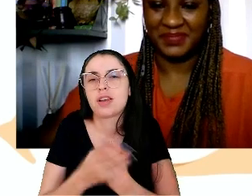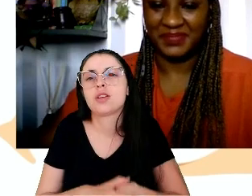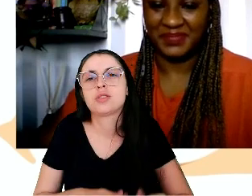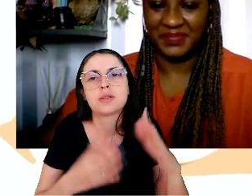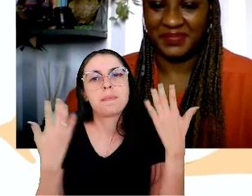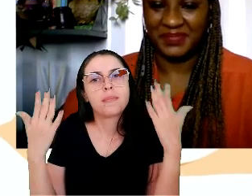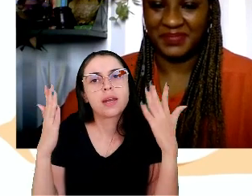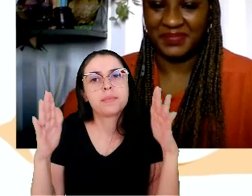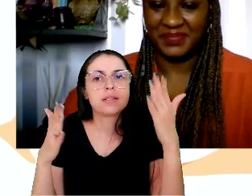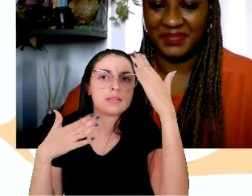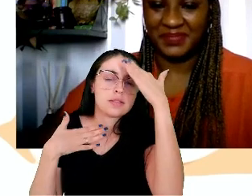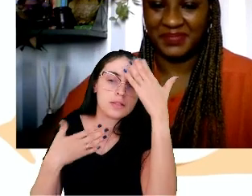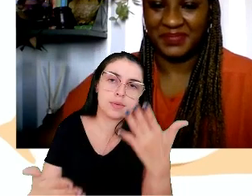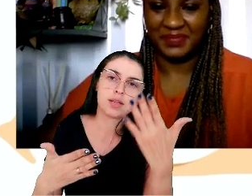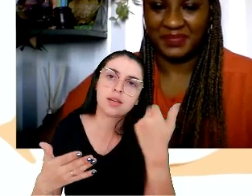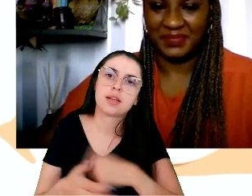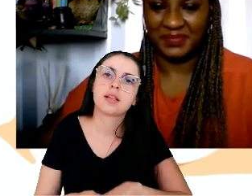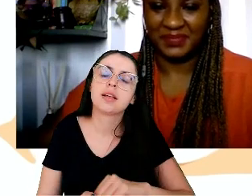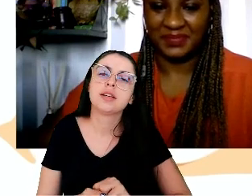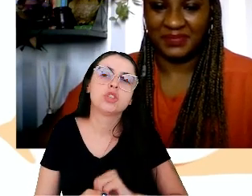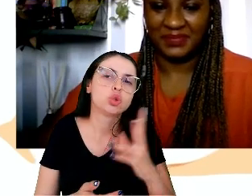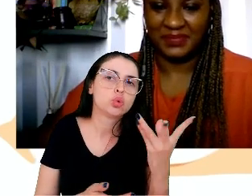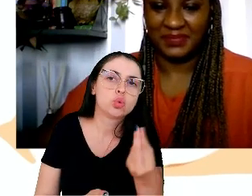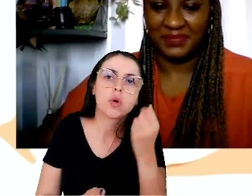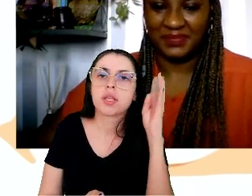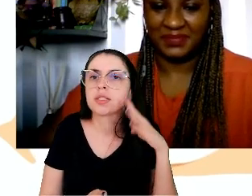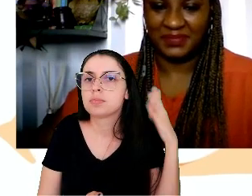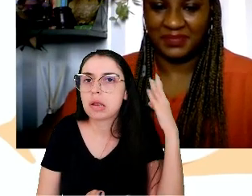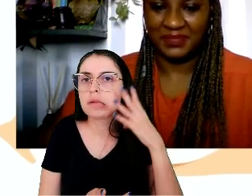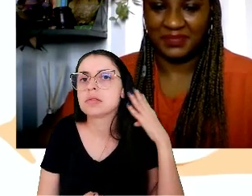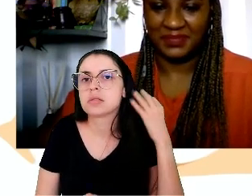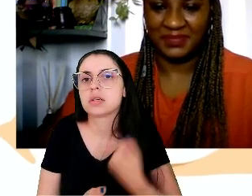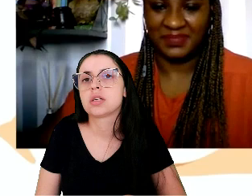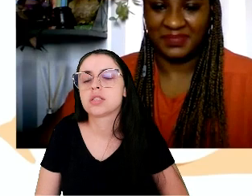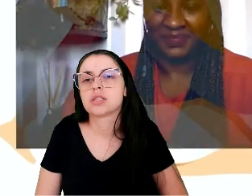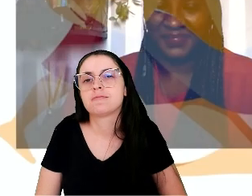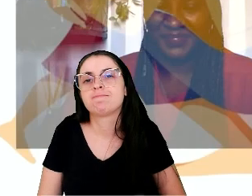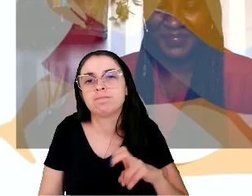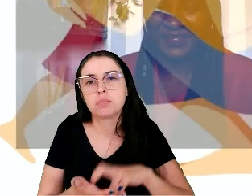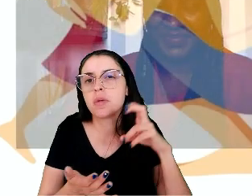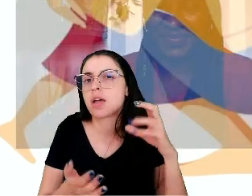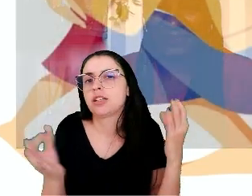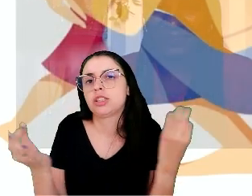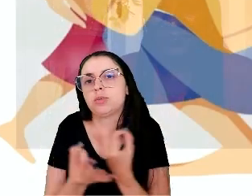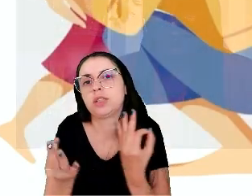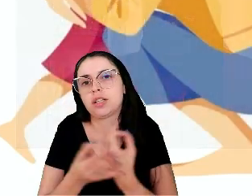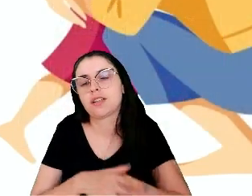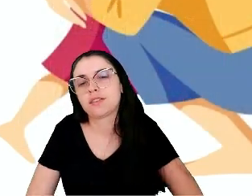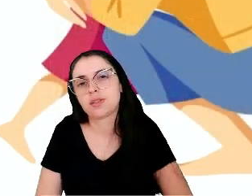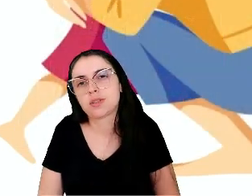obrigada, Lúcia, Sandra, Lázara. Foi uma manhã maravilhosa, excelente.